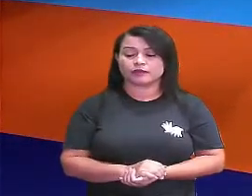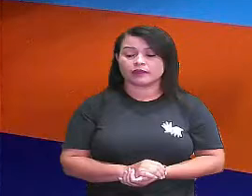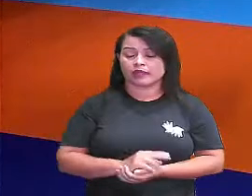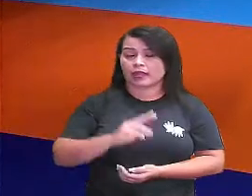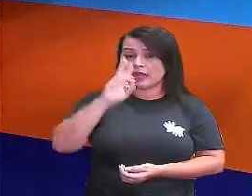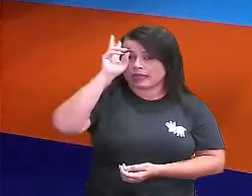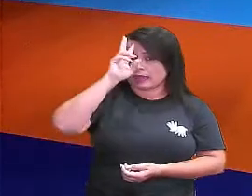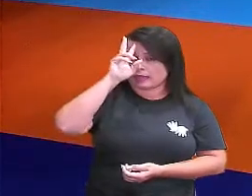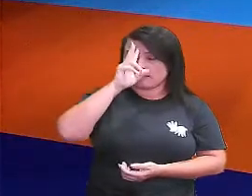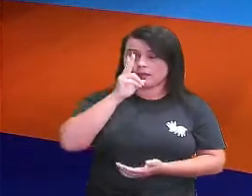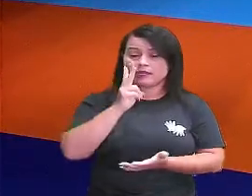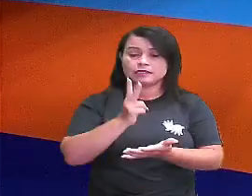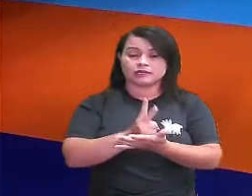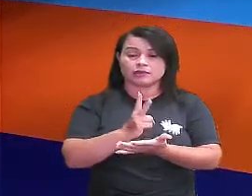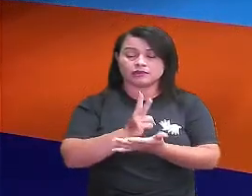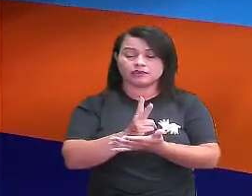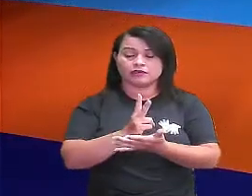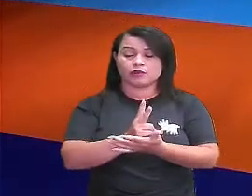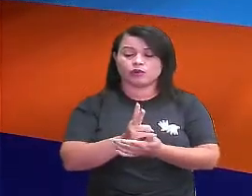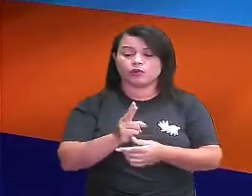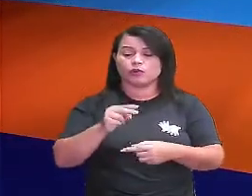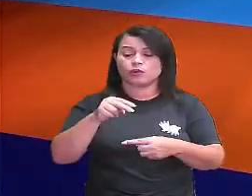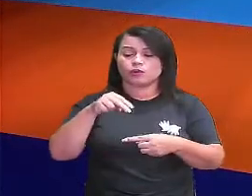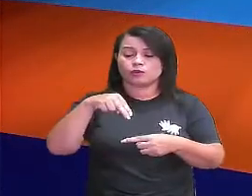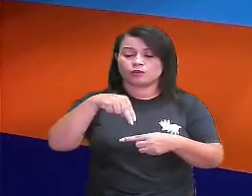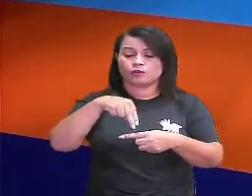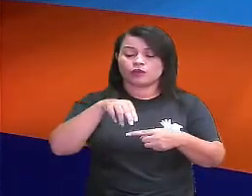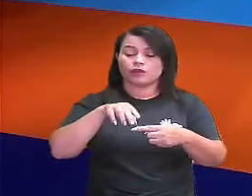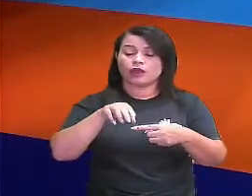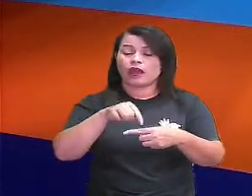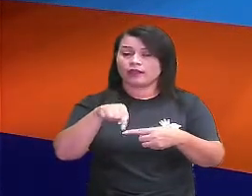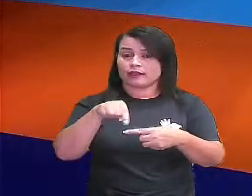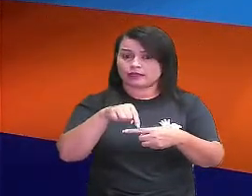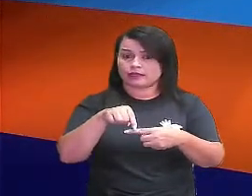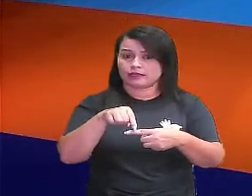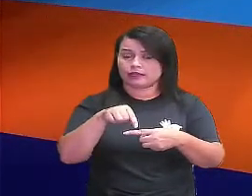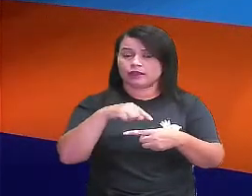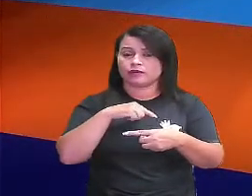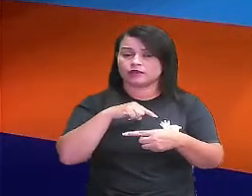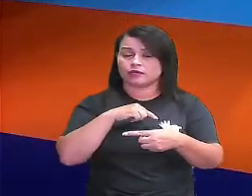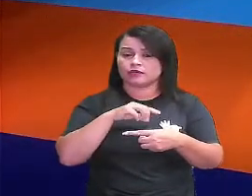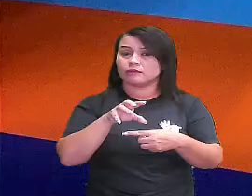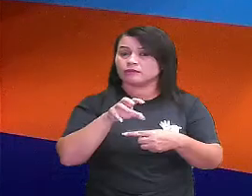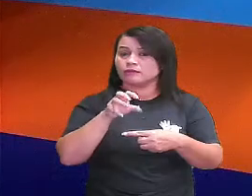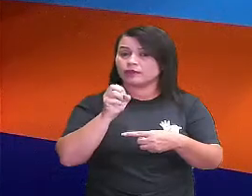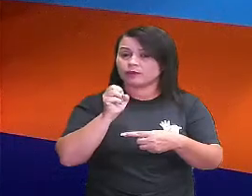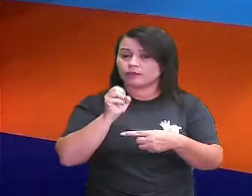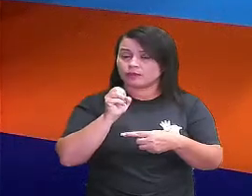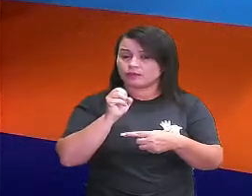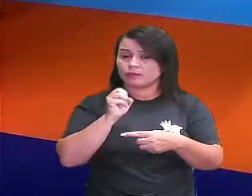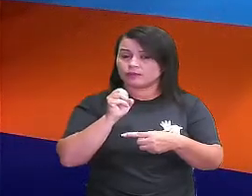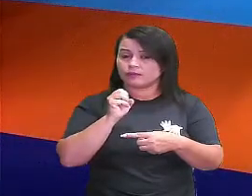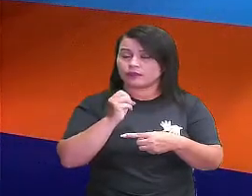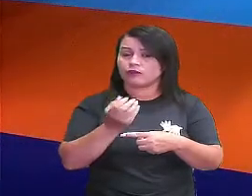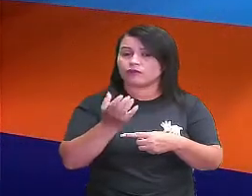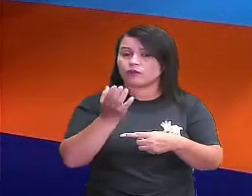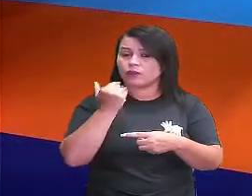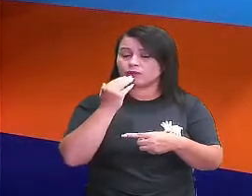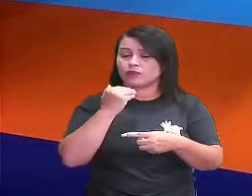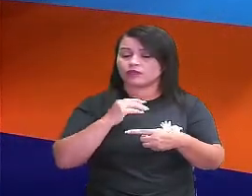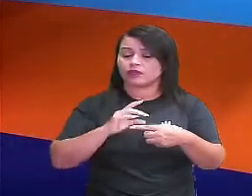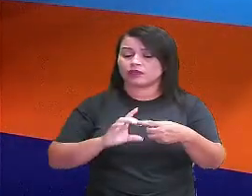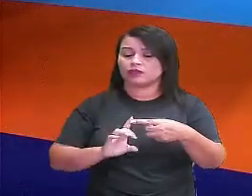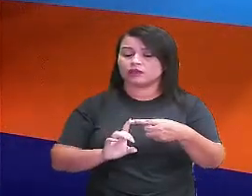vez o número do denominador vai ser o que foi consumido, tá? Vai ser o que foi dividido, tá certo? E o que foi consumido